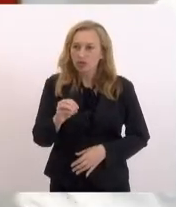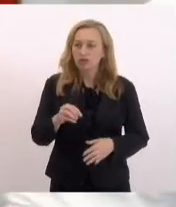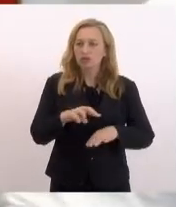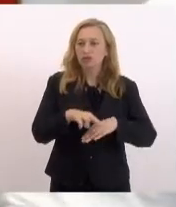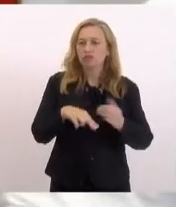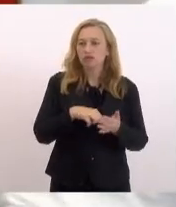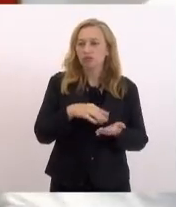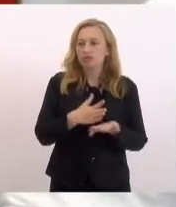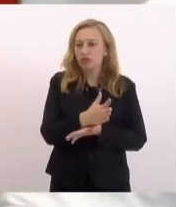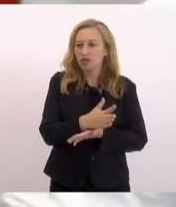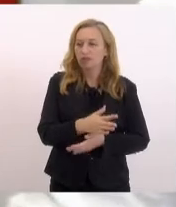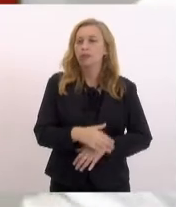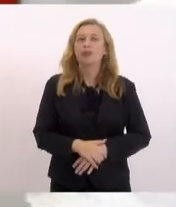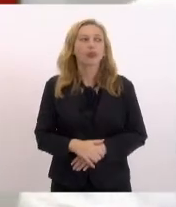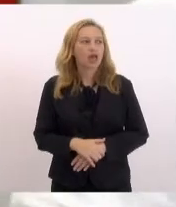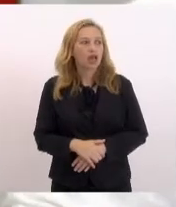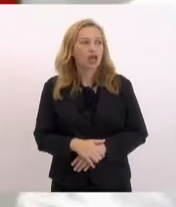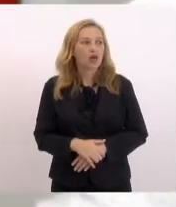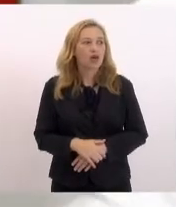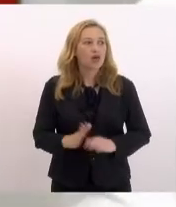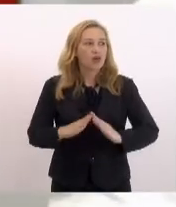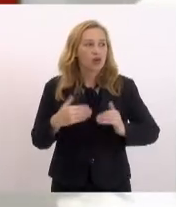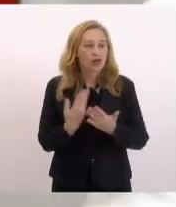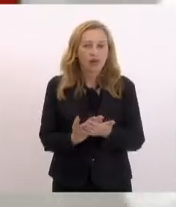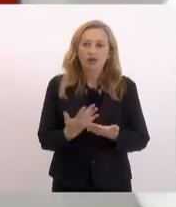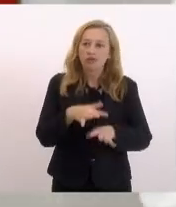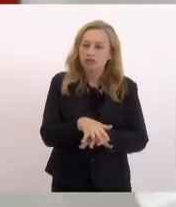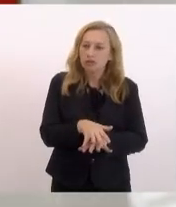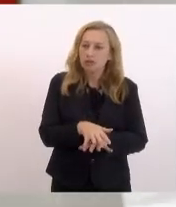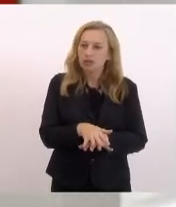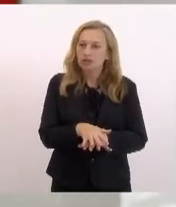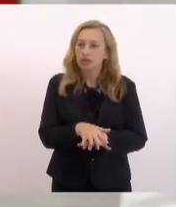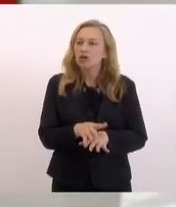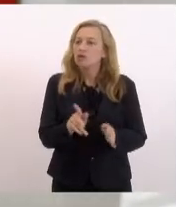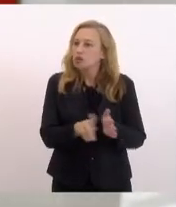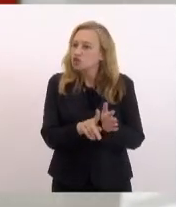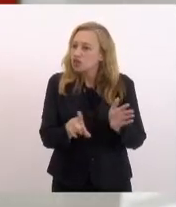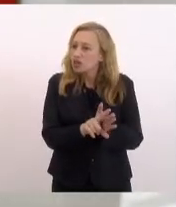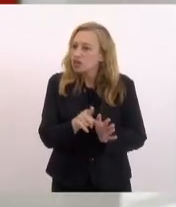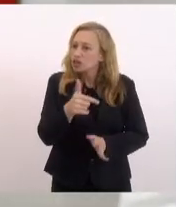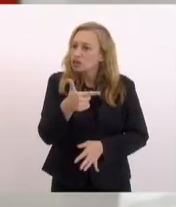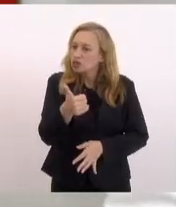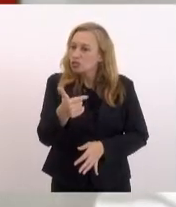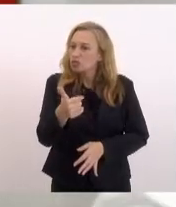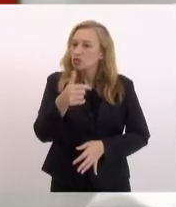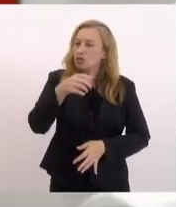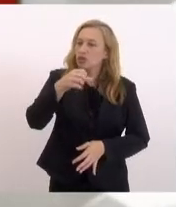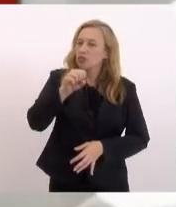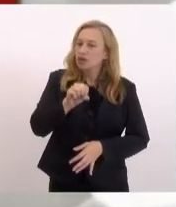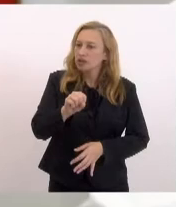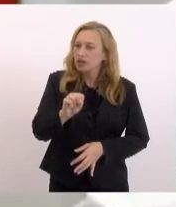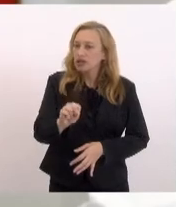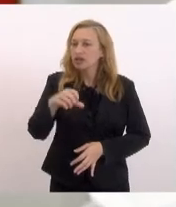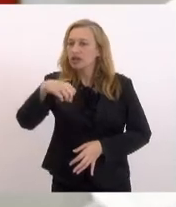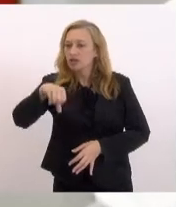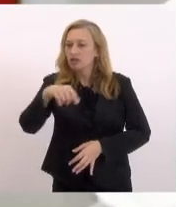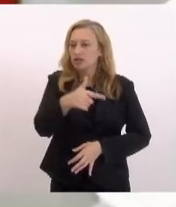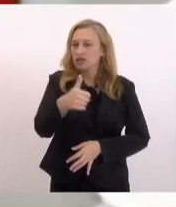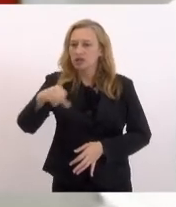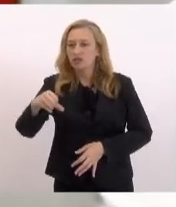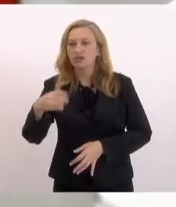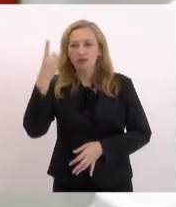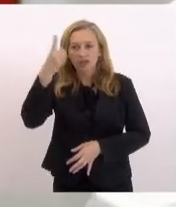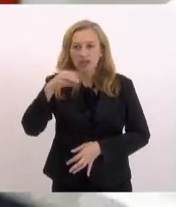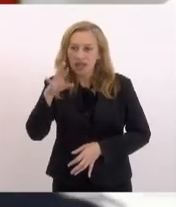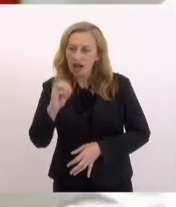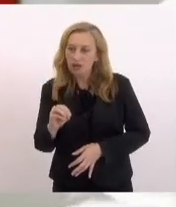aprovam, mereço como estão, aprovados. Requer inclusão na ordem do dia do projeto de lei 1289-19, deputado Carlos Macedo. Senhores